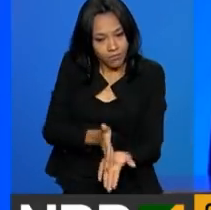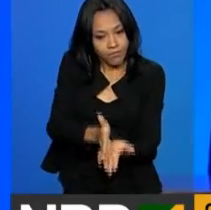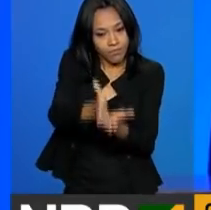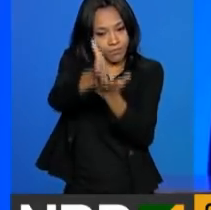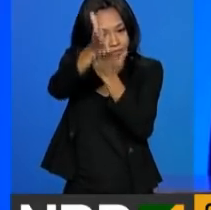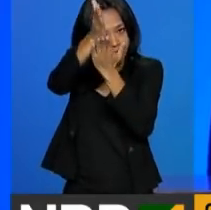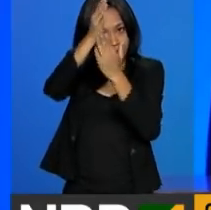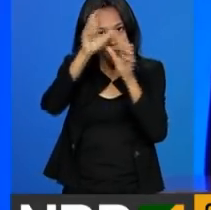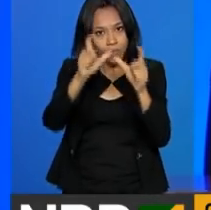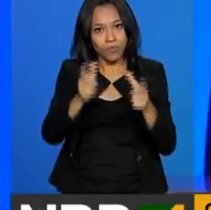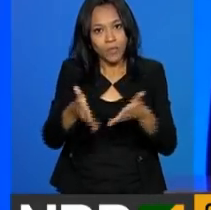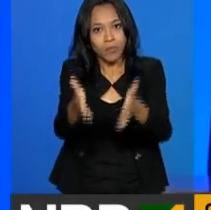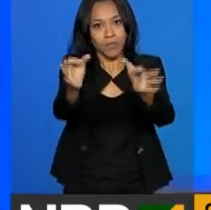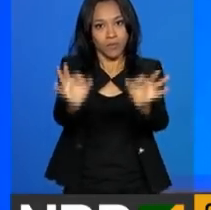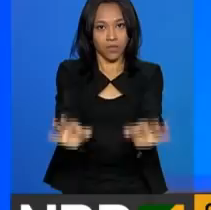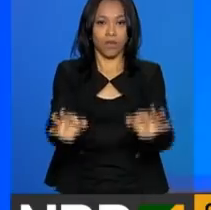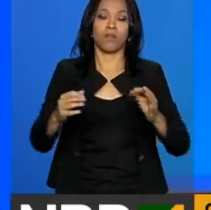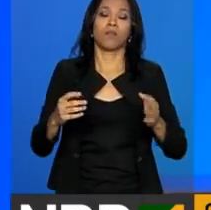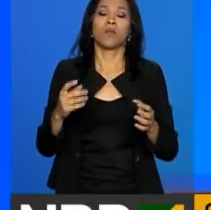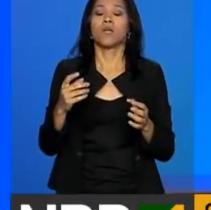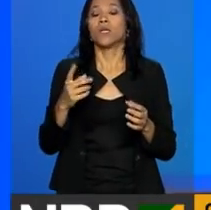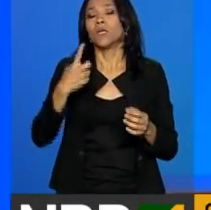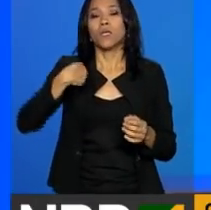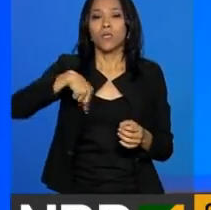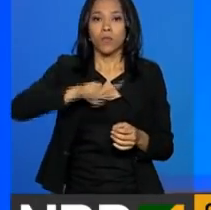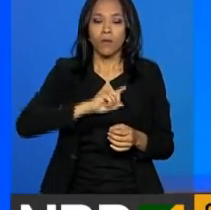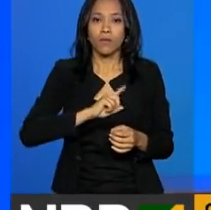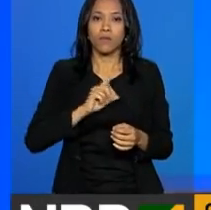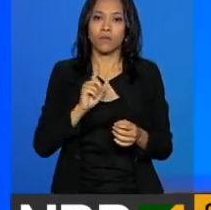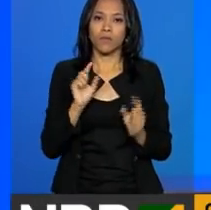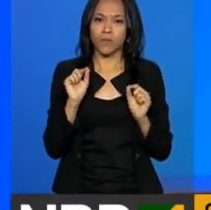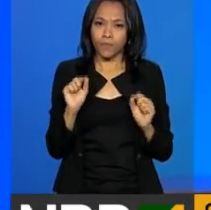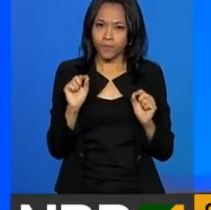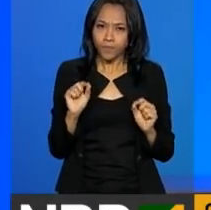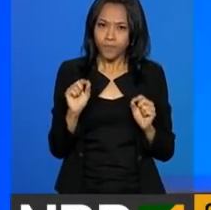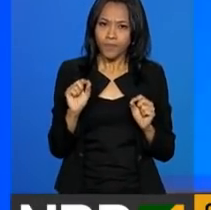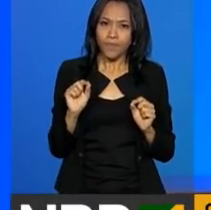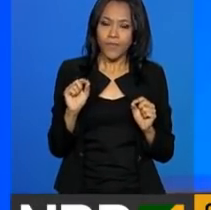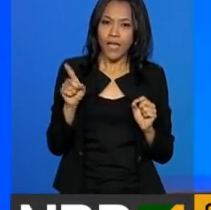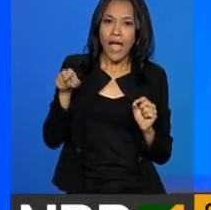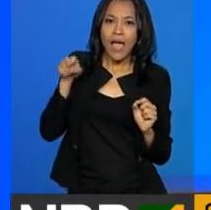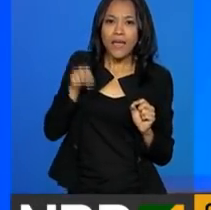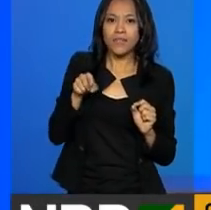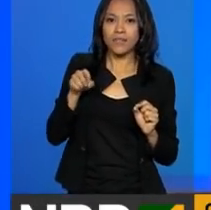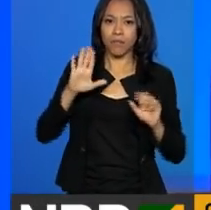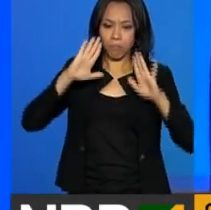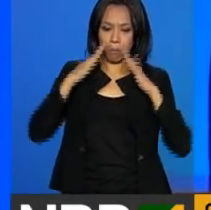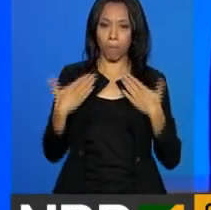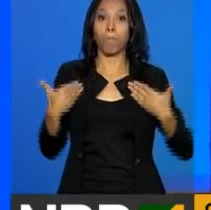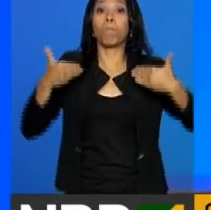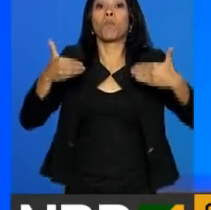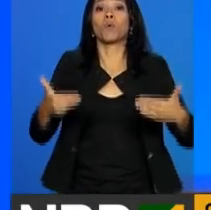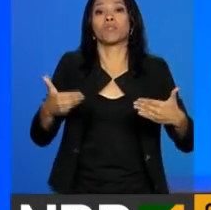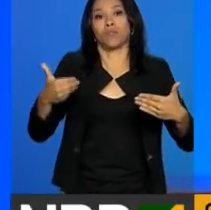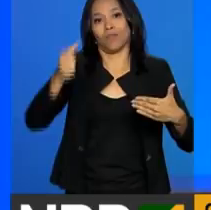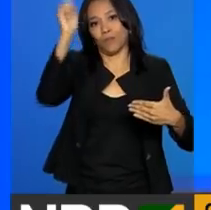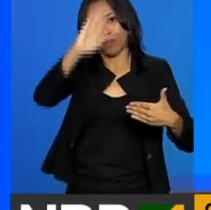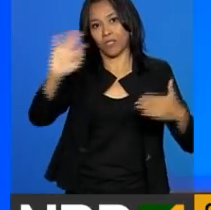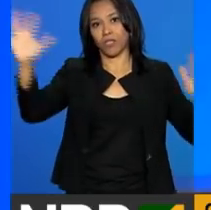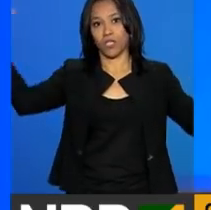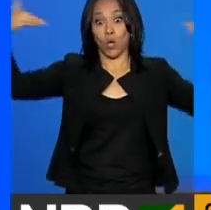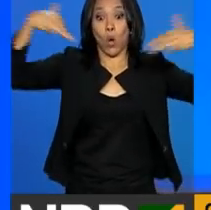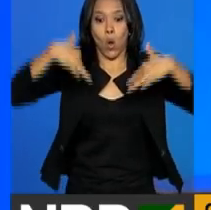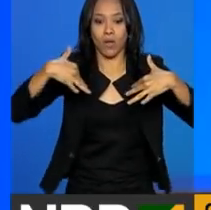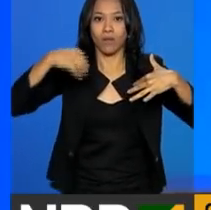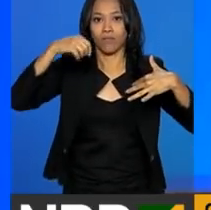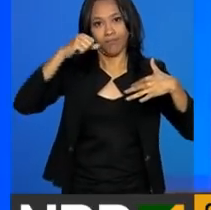preciso que a detecção realmente é referente a esta colocação do brasil seja feito por aqueles que divulgam